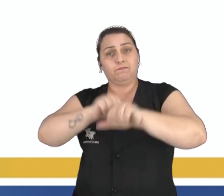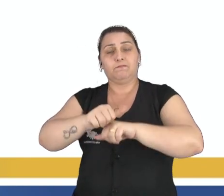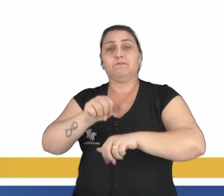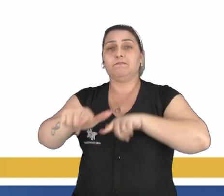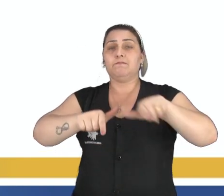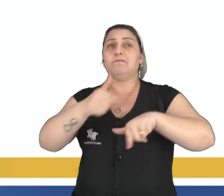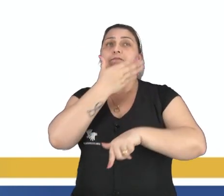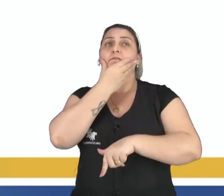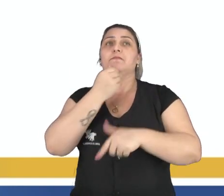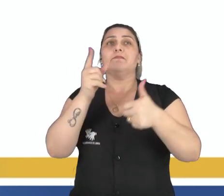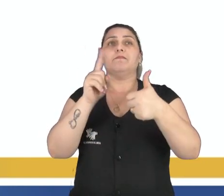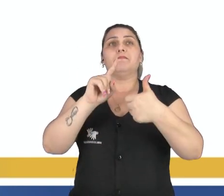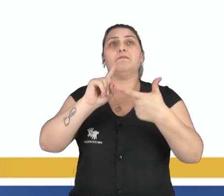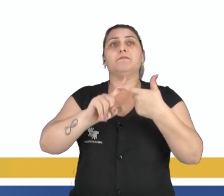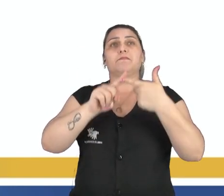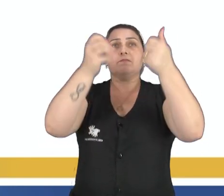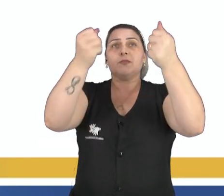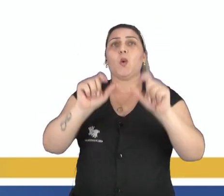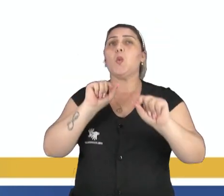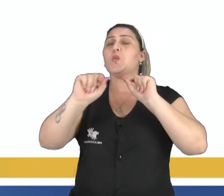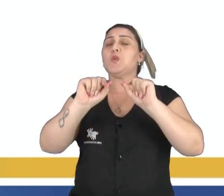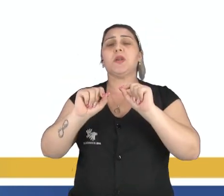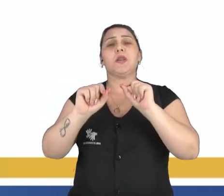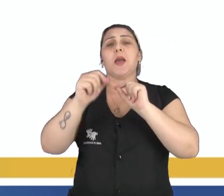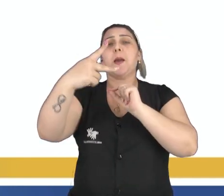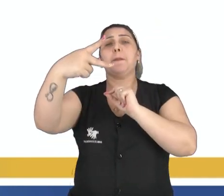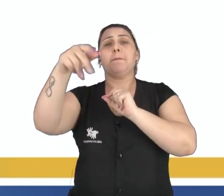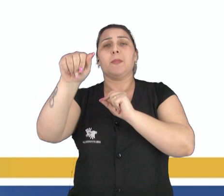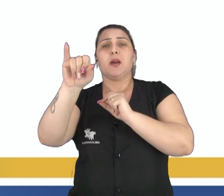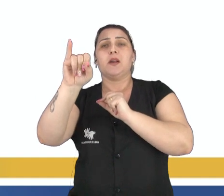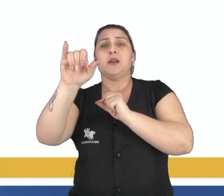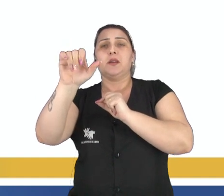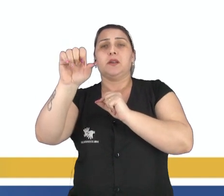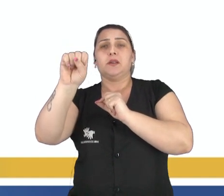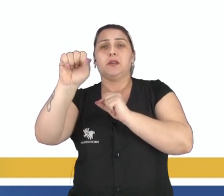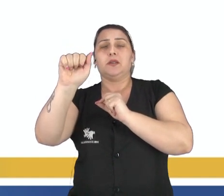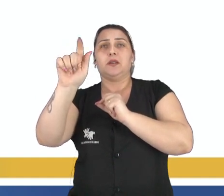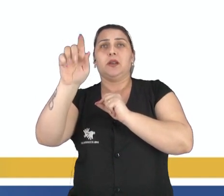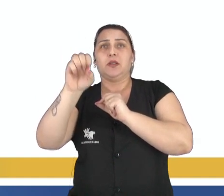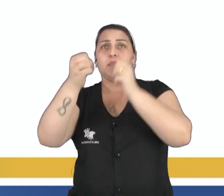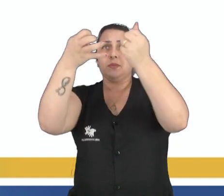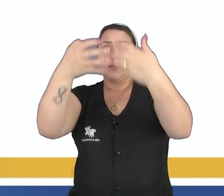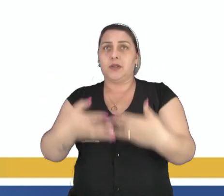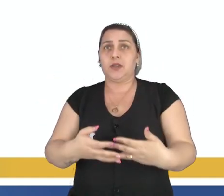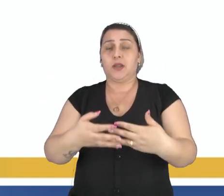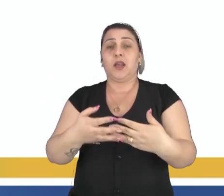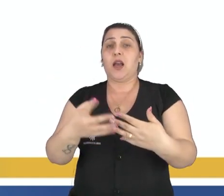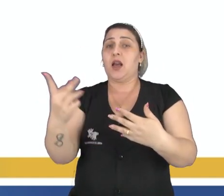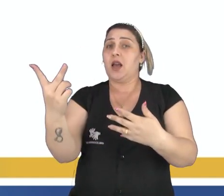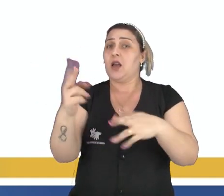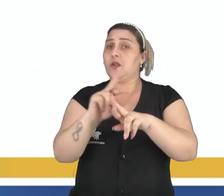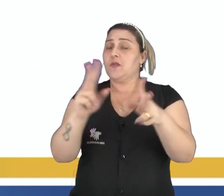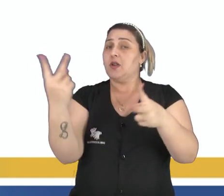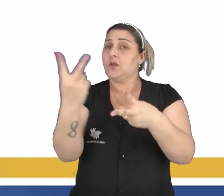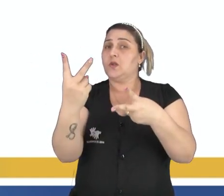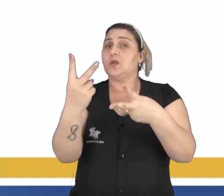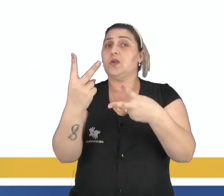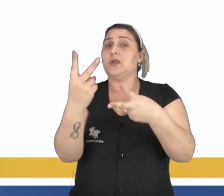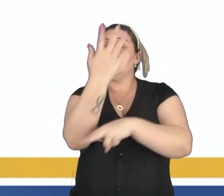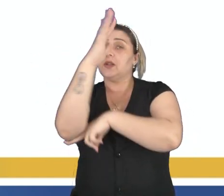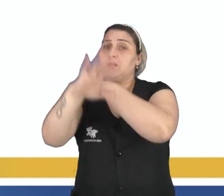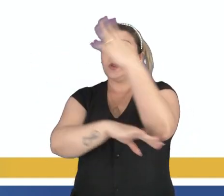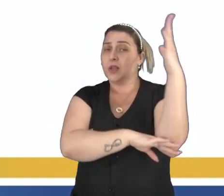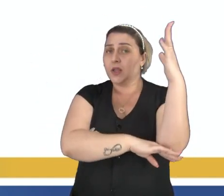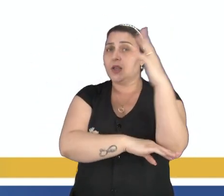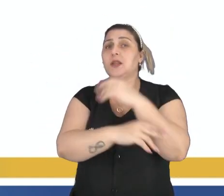questão. Explique o que é paisagem e estabeleça a diferença entre paisagem e natureza. Também a gente falou no